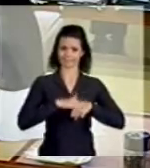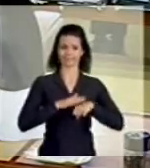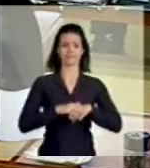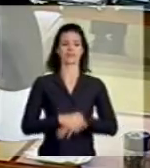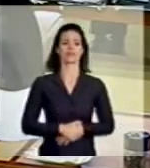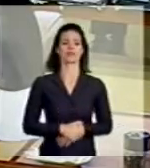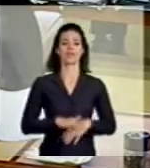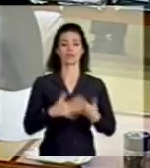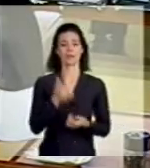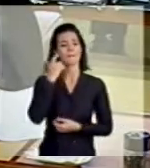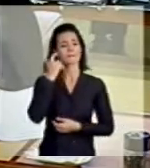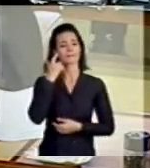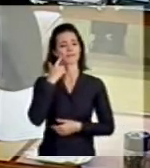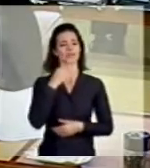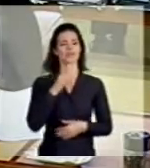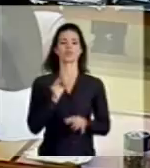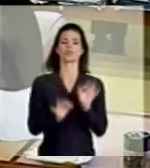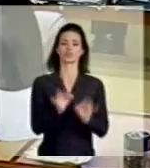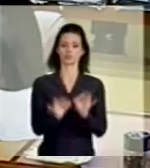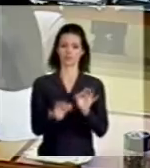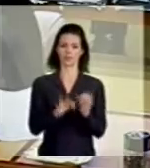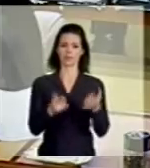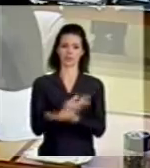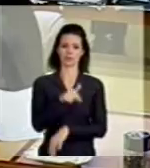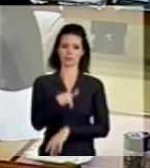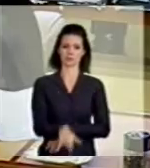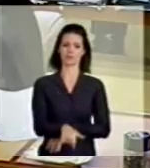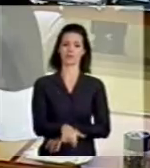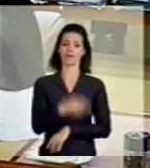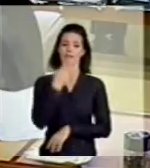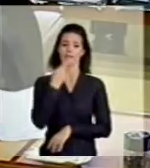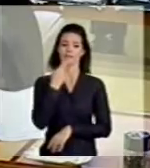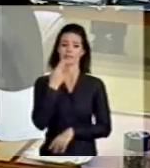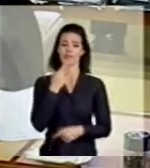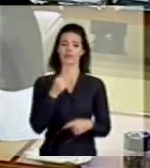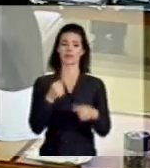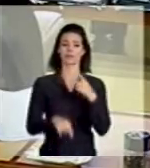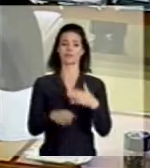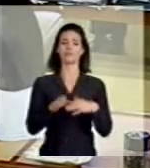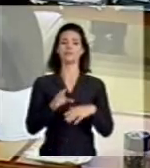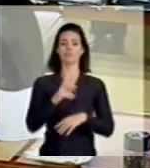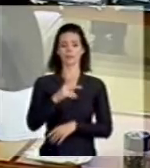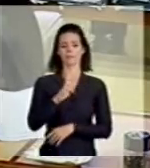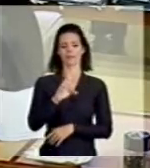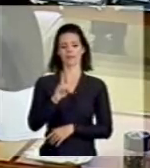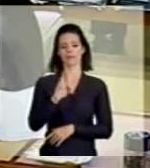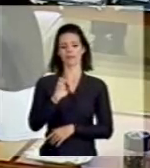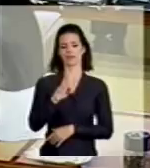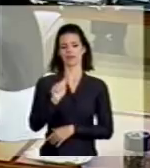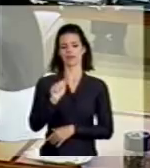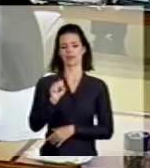291 da relatoria do ministro Barroso, esta Corte declarou a inconstitucionalidade das expressões pederastia ou outro